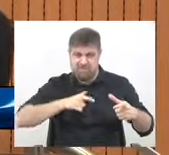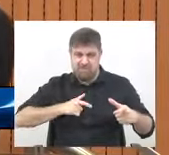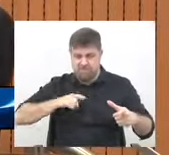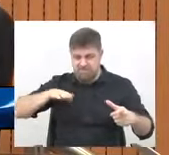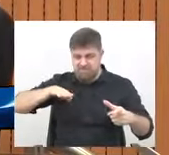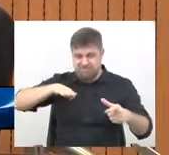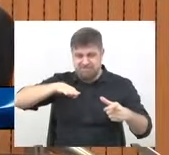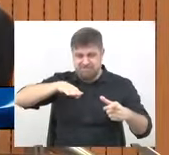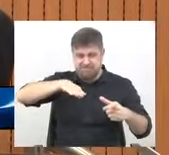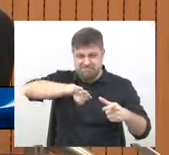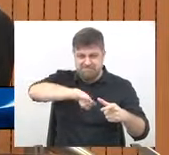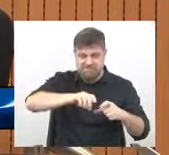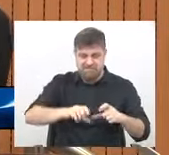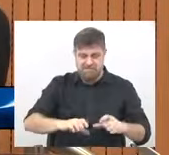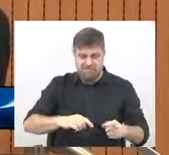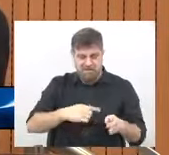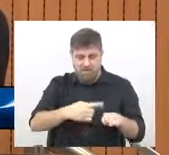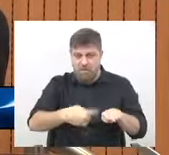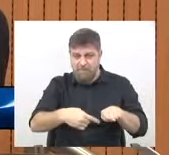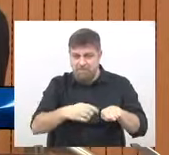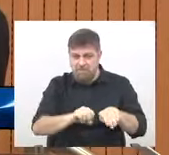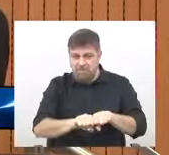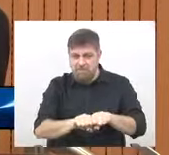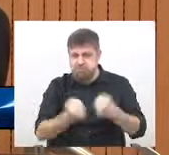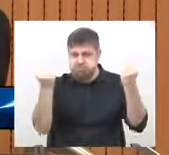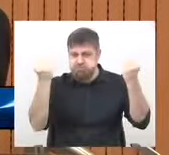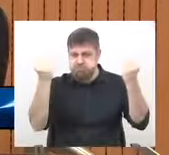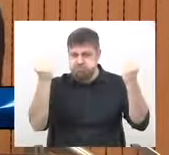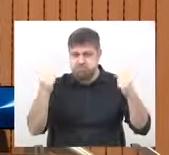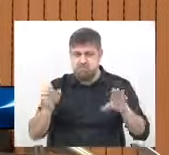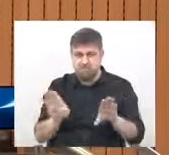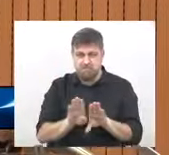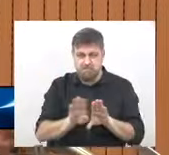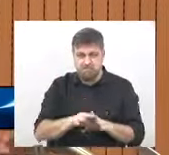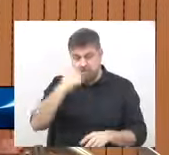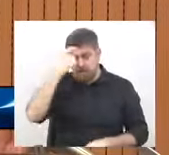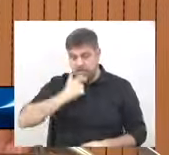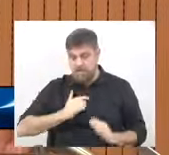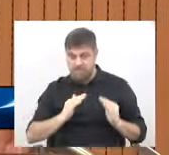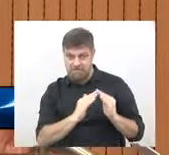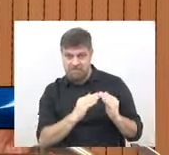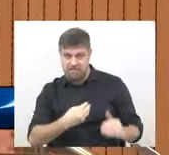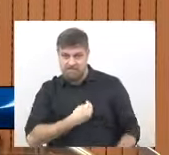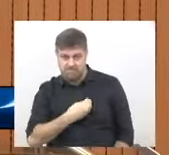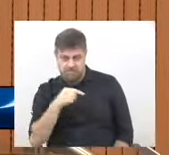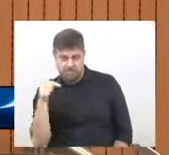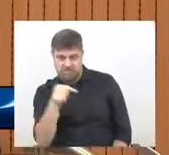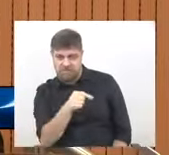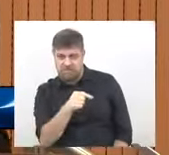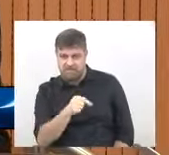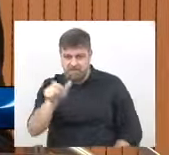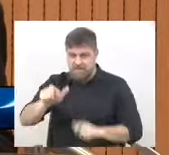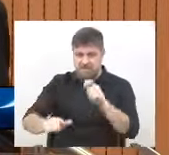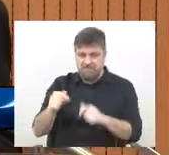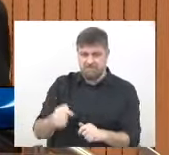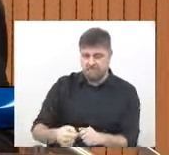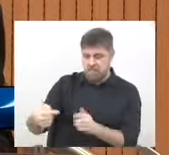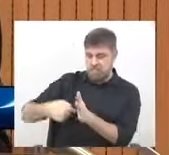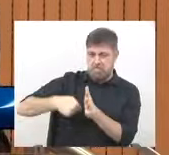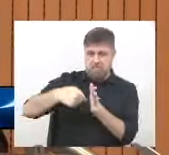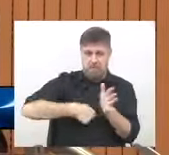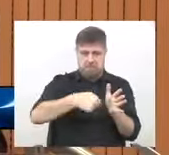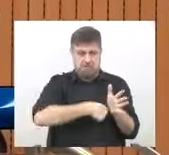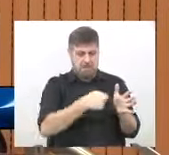estourou pneu de 3 carros. E como eu moro ali, todo mundo vem me cobrar,